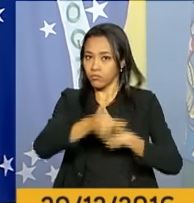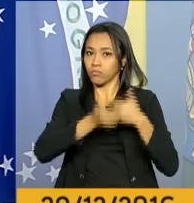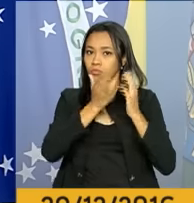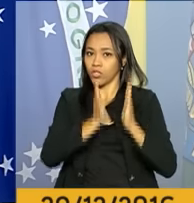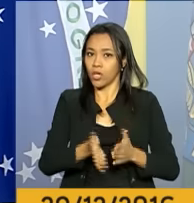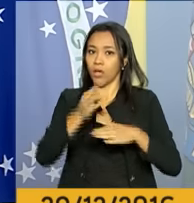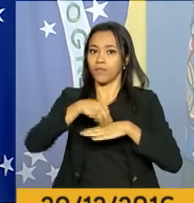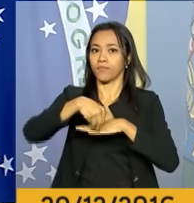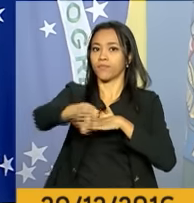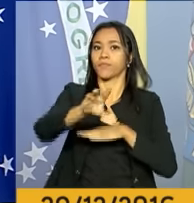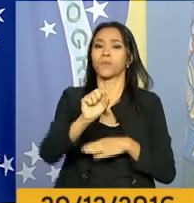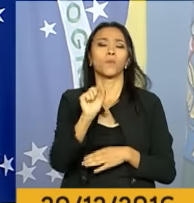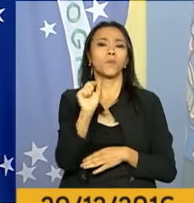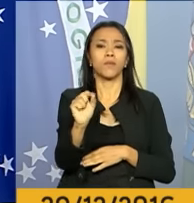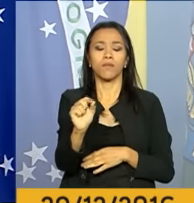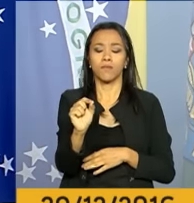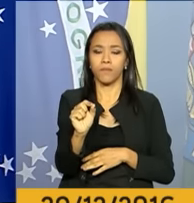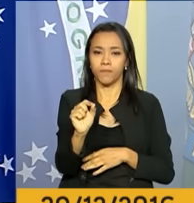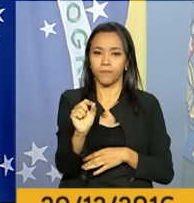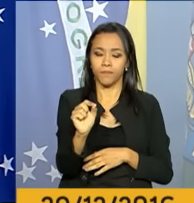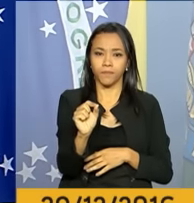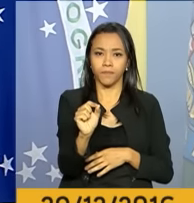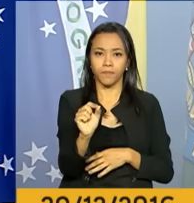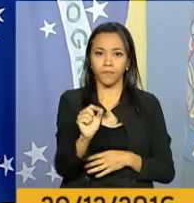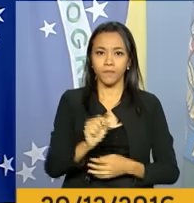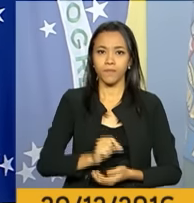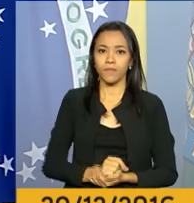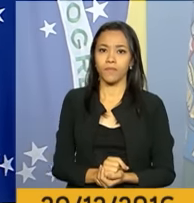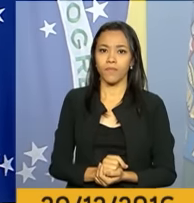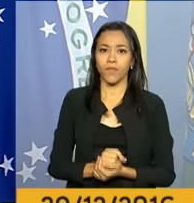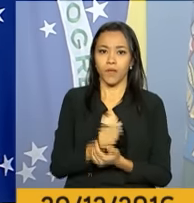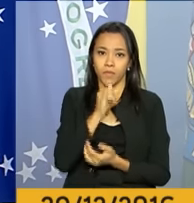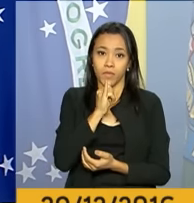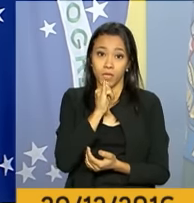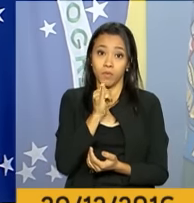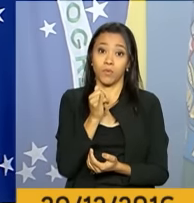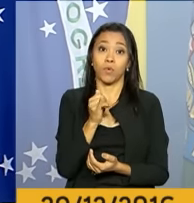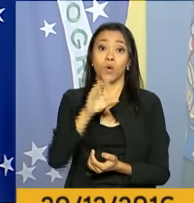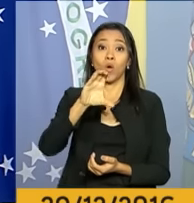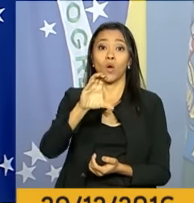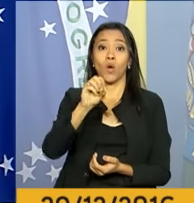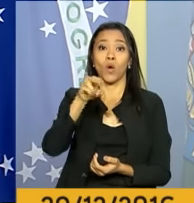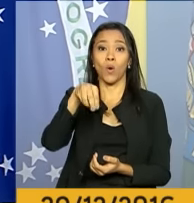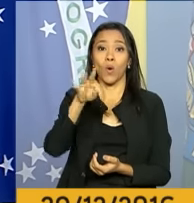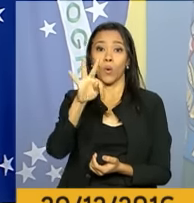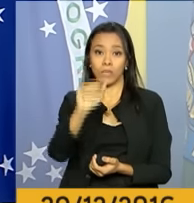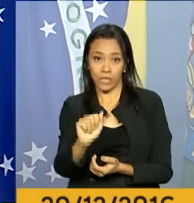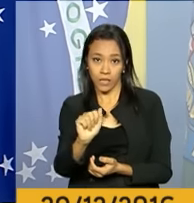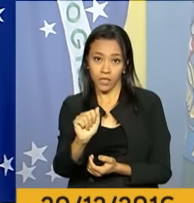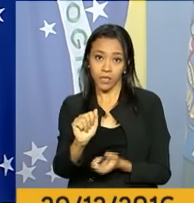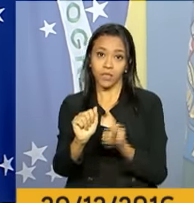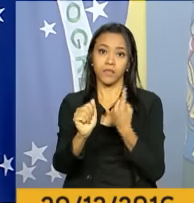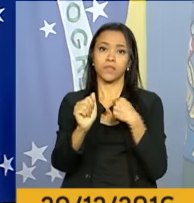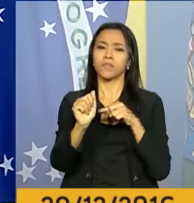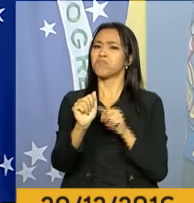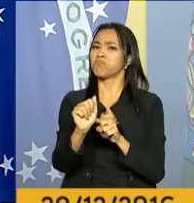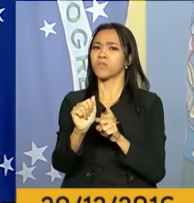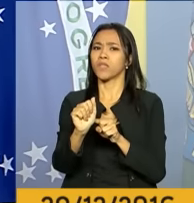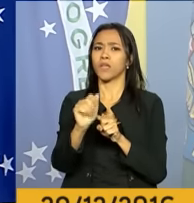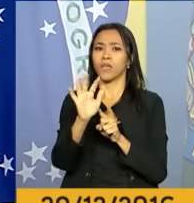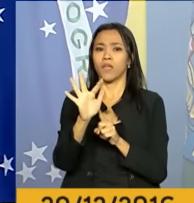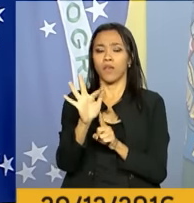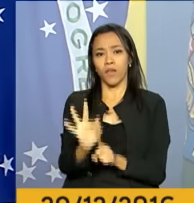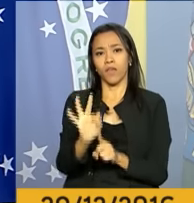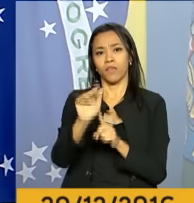a liberação das contas inativadas do fundo de garantia por